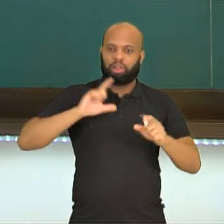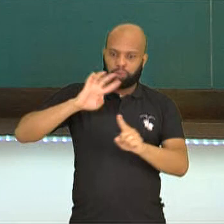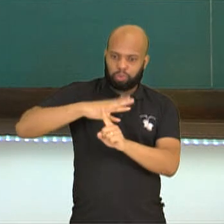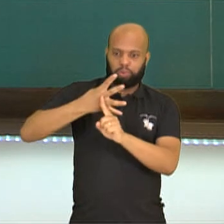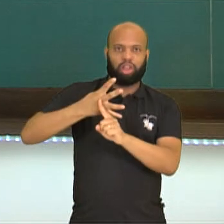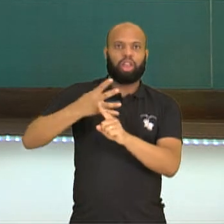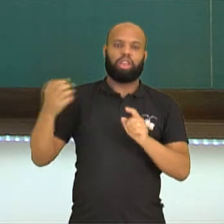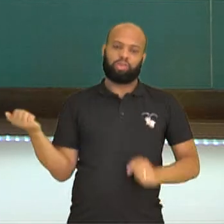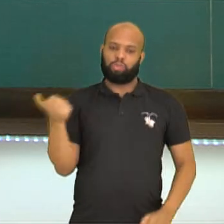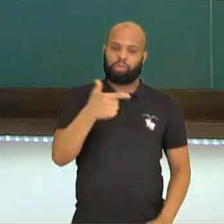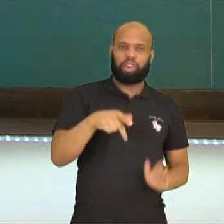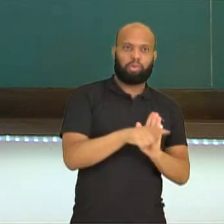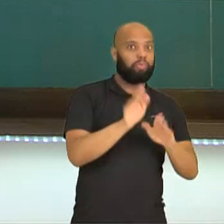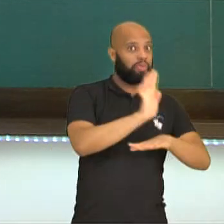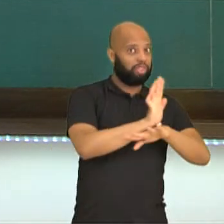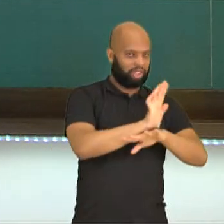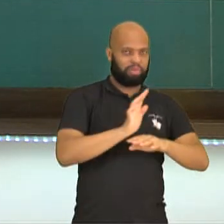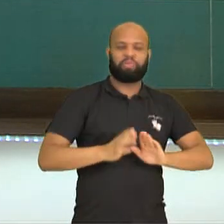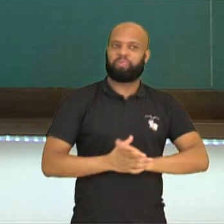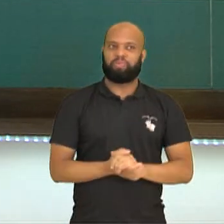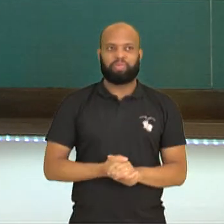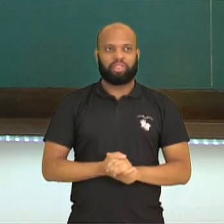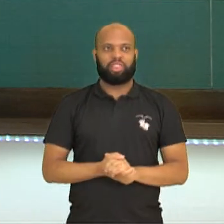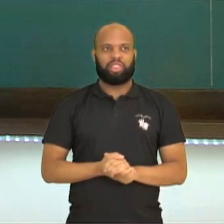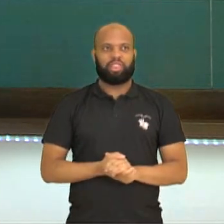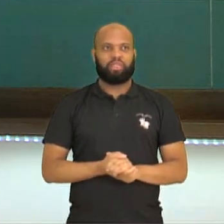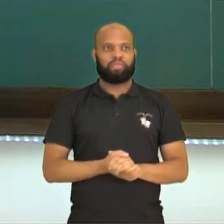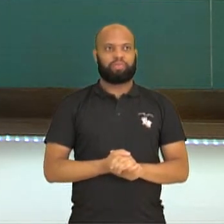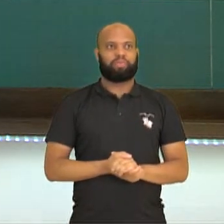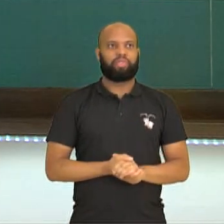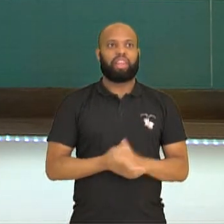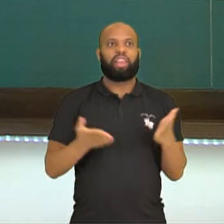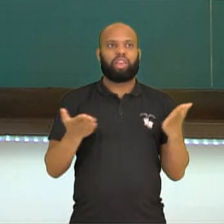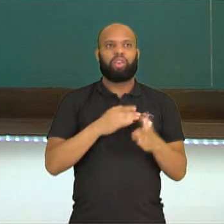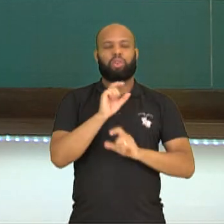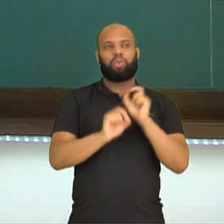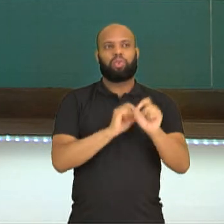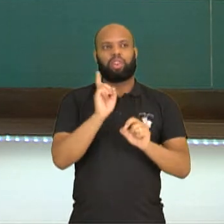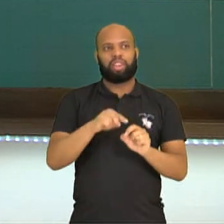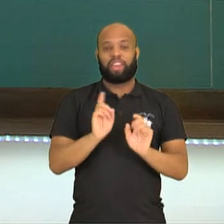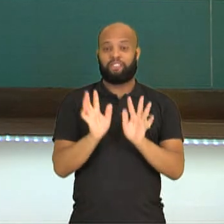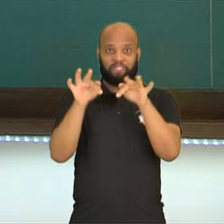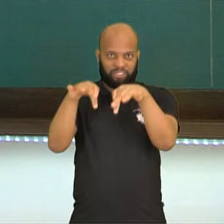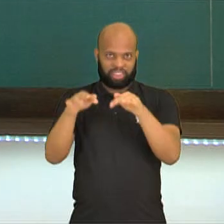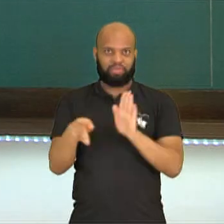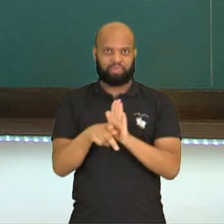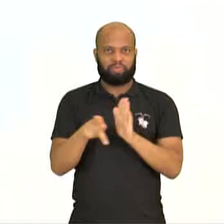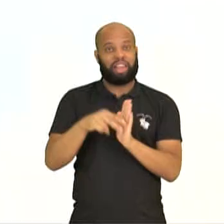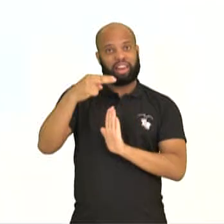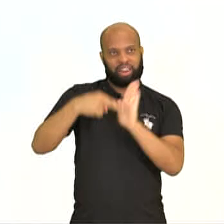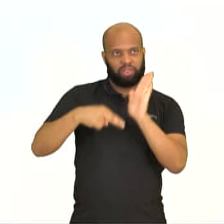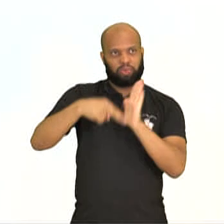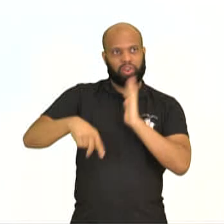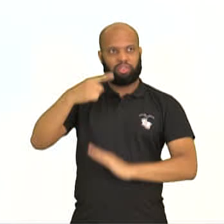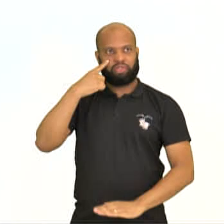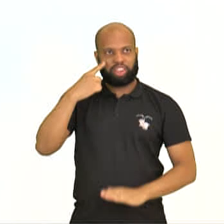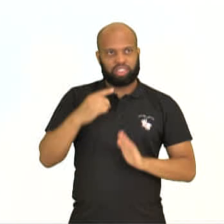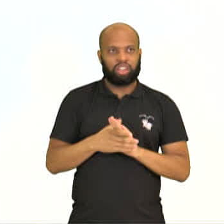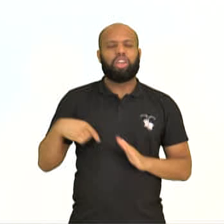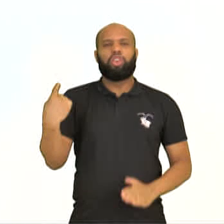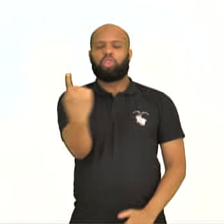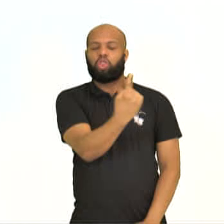o que o cinema já movimenta. Pois bem, estamos agora entrando aqui na etapa final da nossa leitura, né?